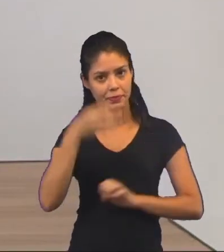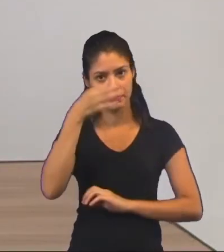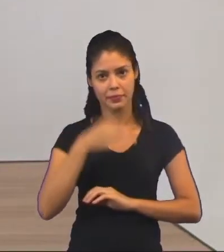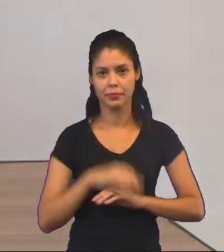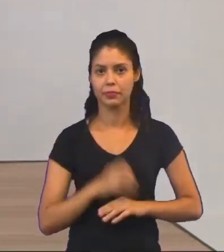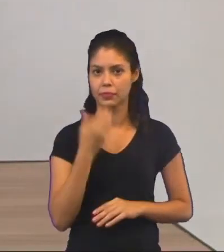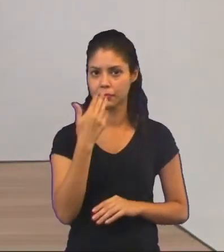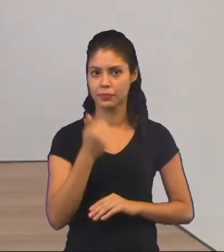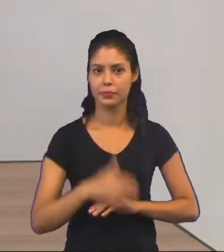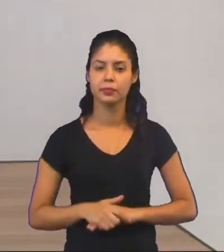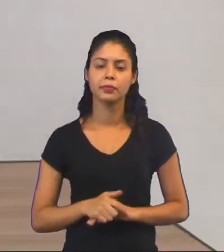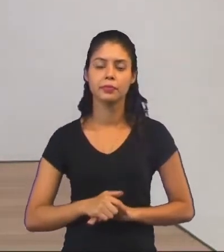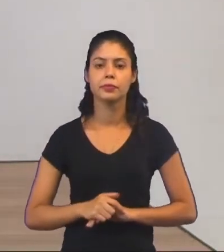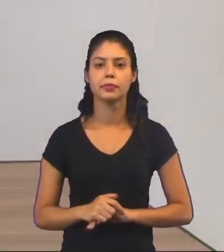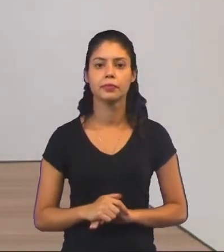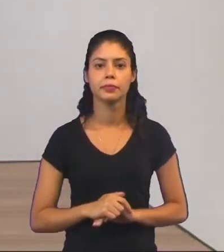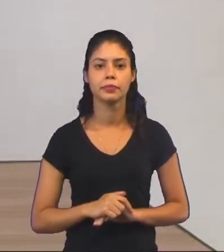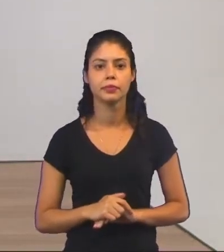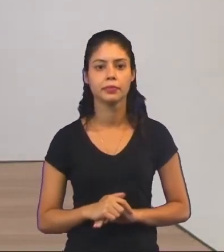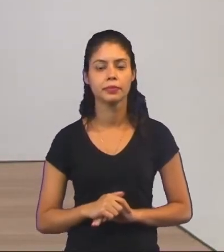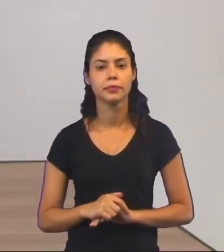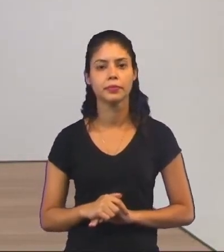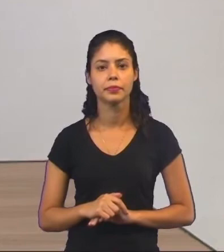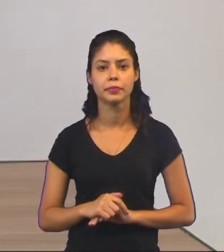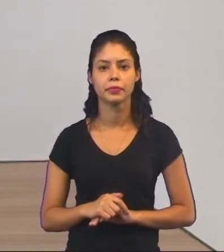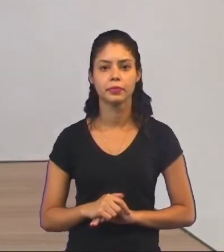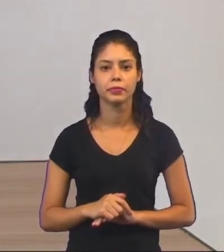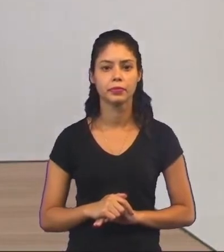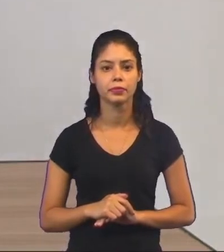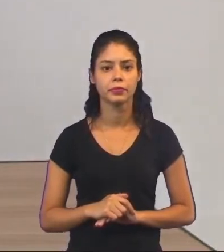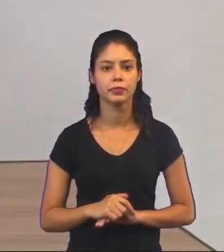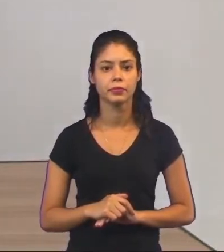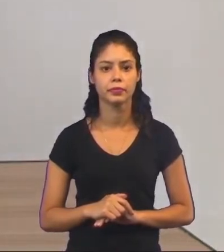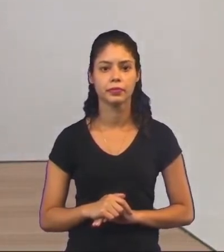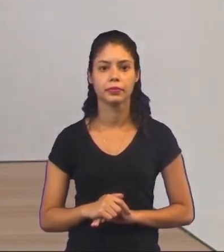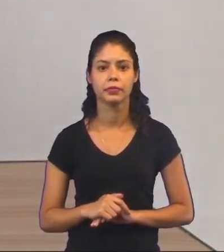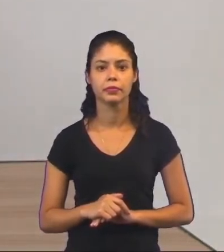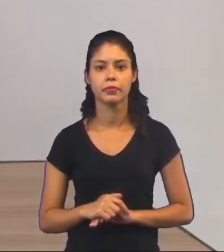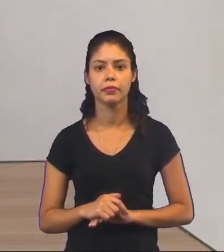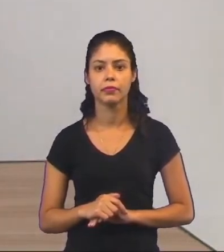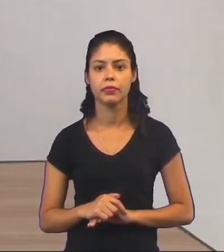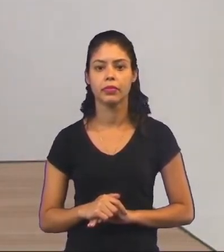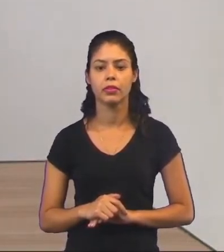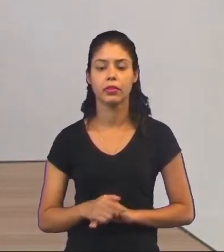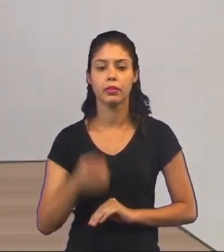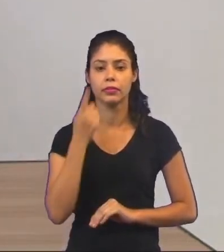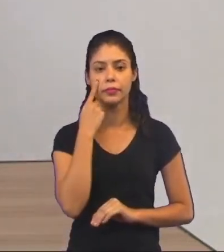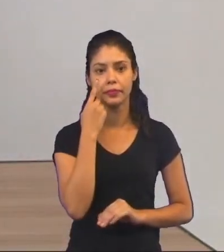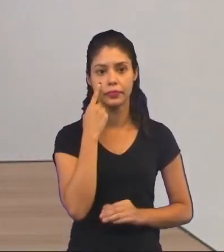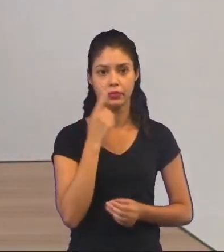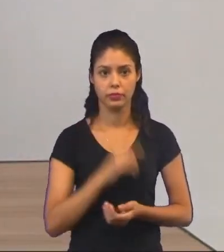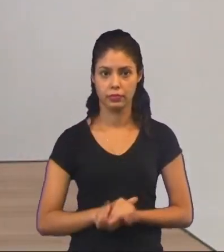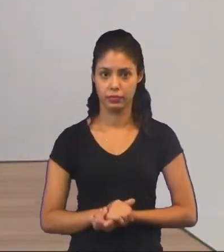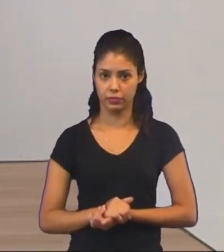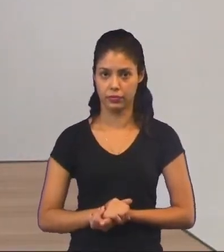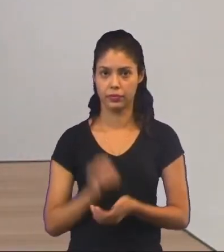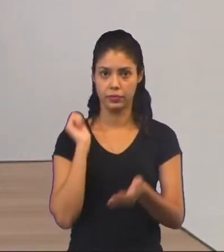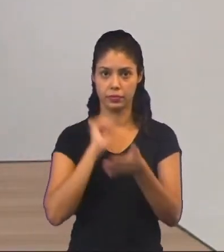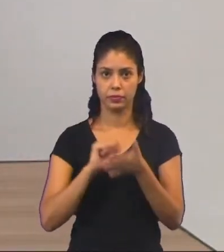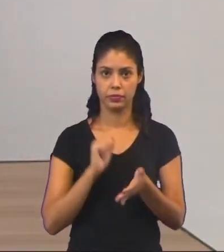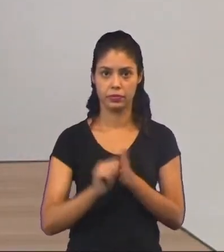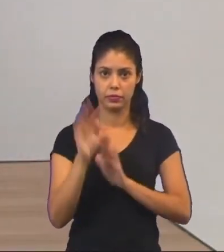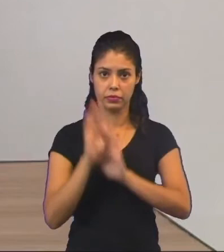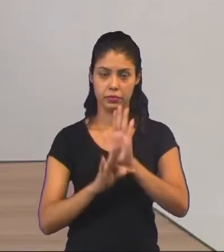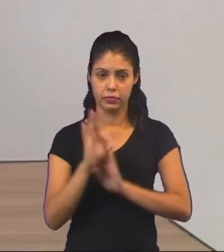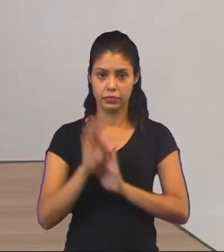correta. Tudo bem? Acompanhe então aí comigo. Então vamos lá. Aqui, turma, vamos escrever o